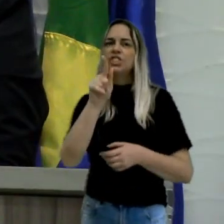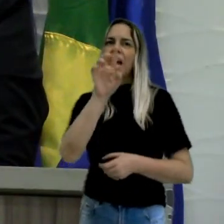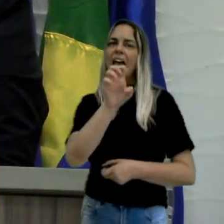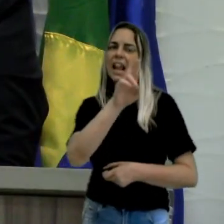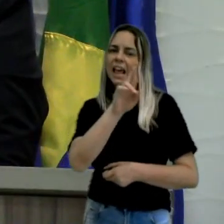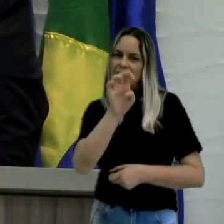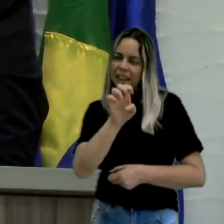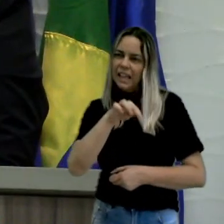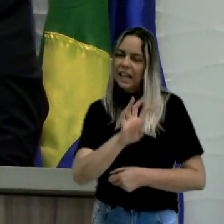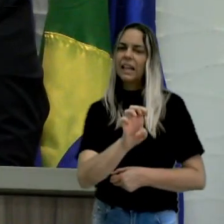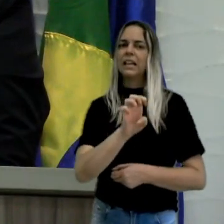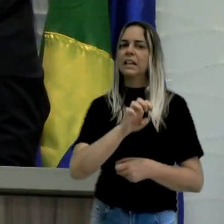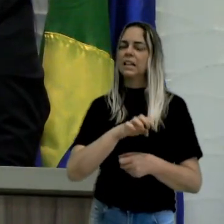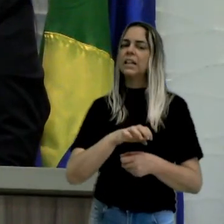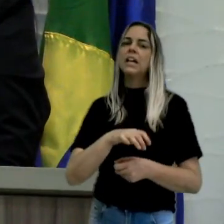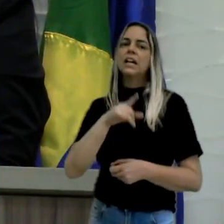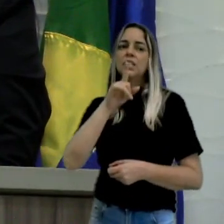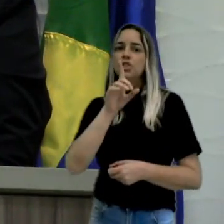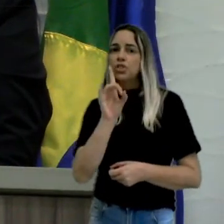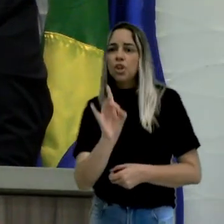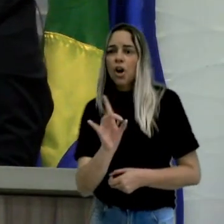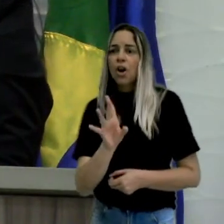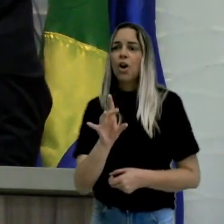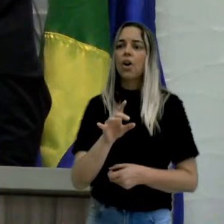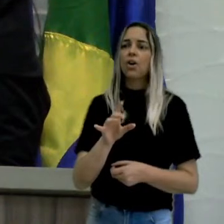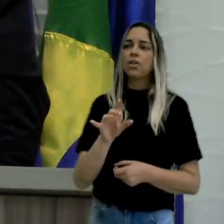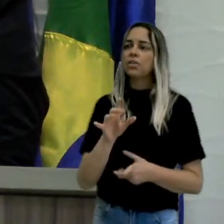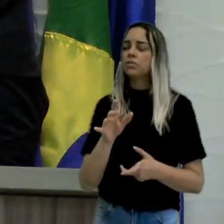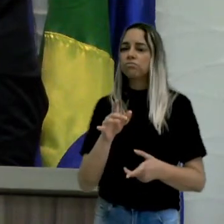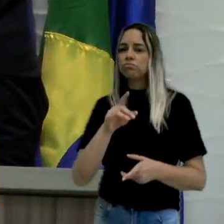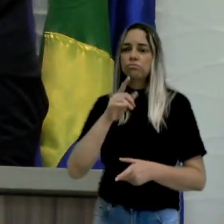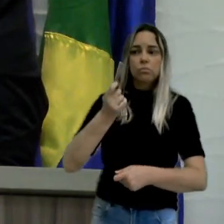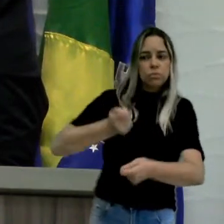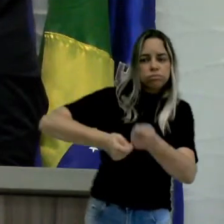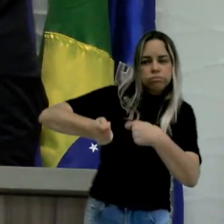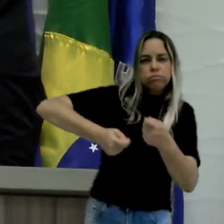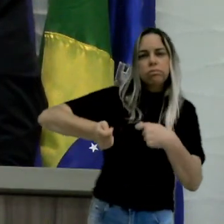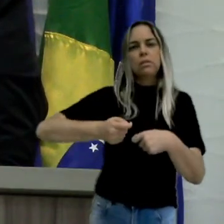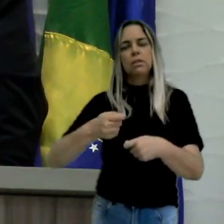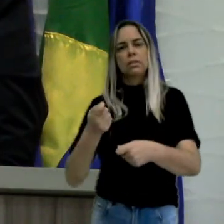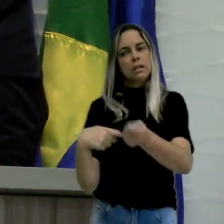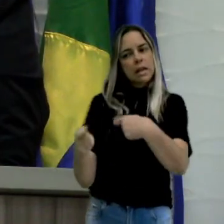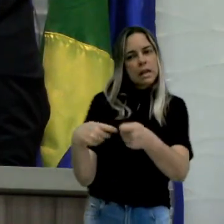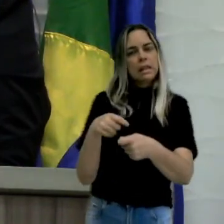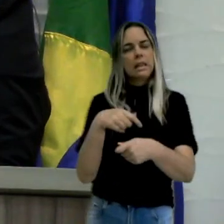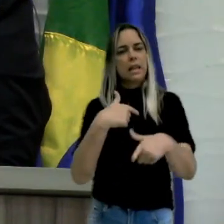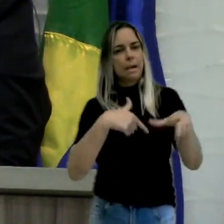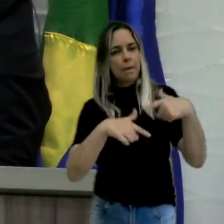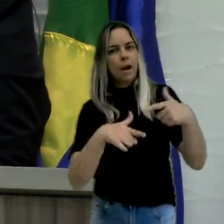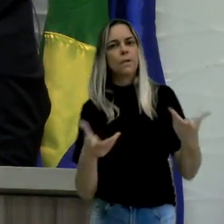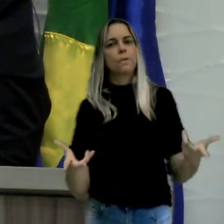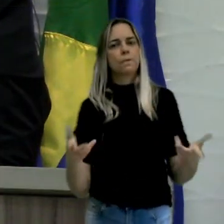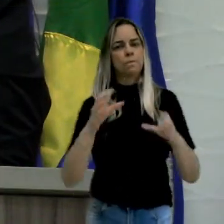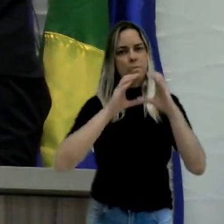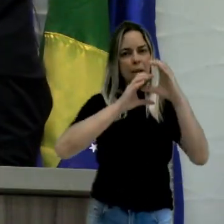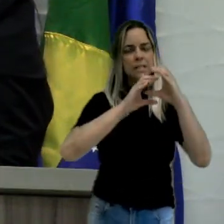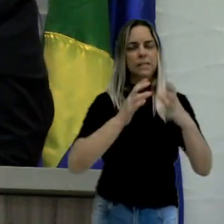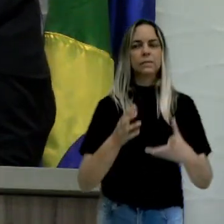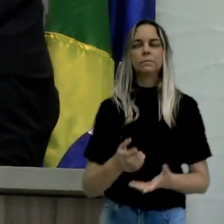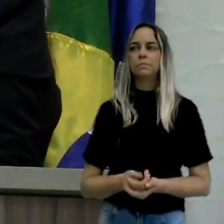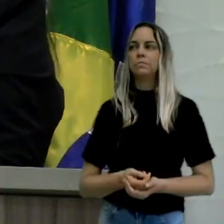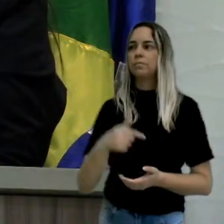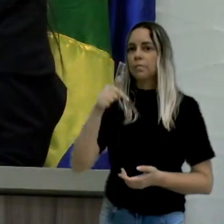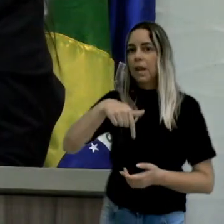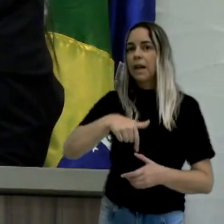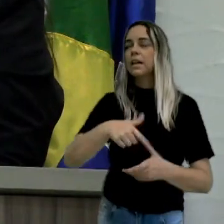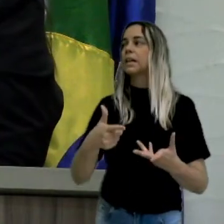na coordenação, né? À frente dos serviços da Compesa. Já faz, foi dito aqui nessa